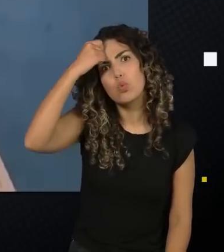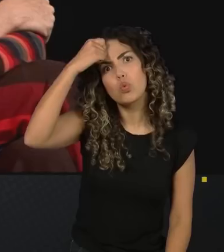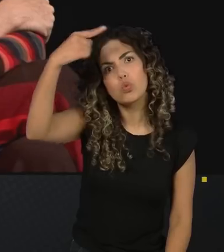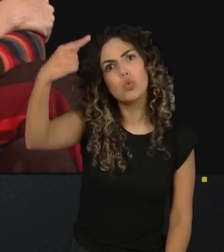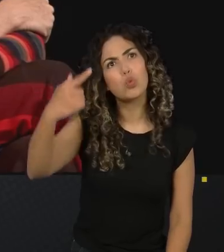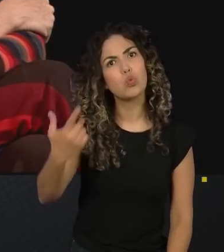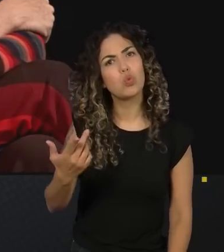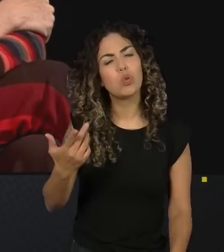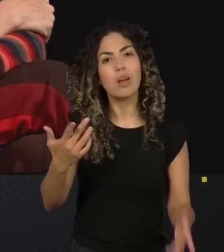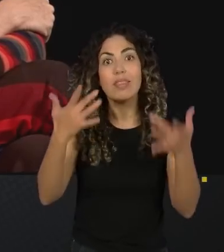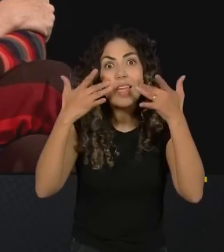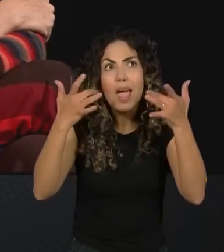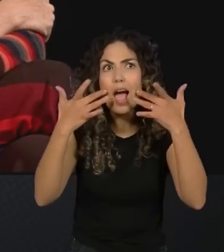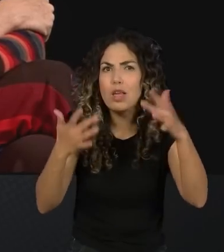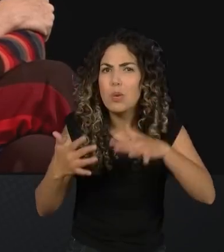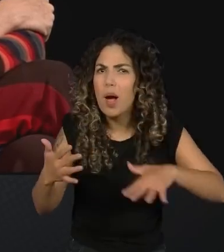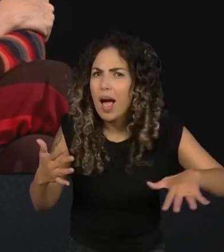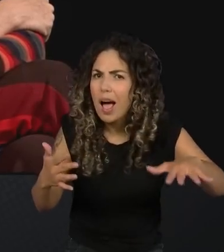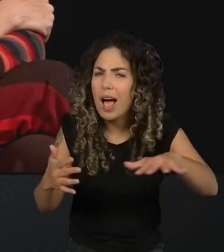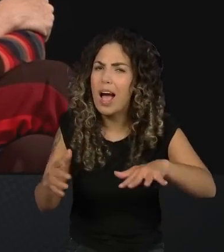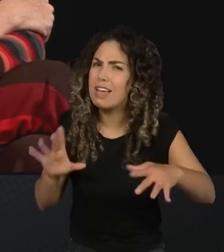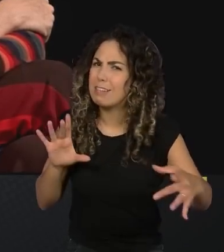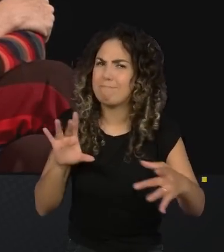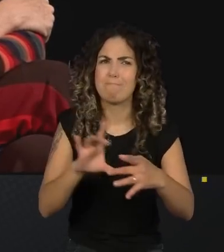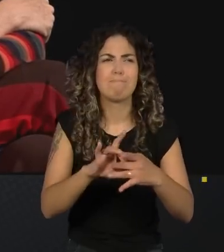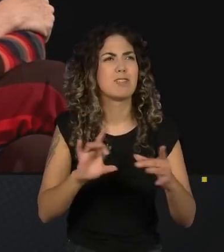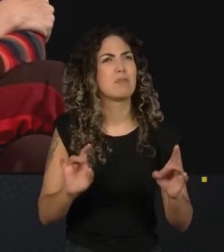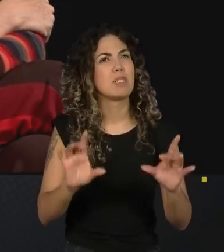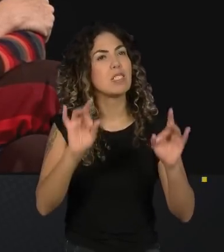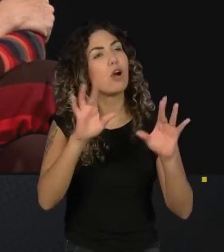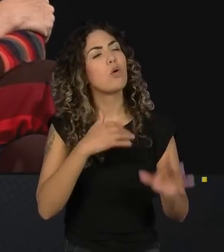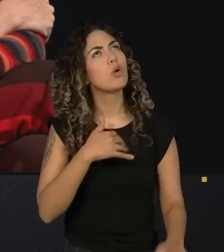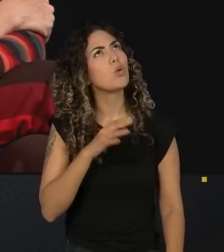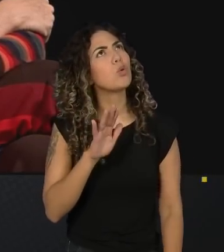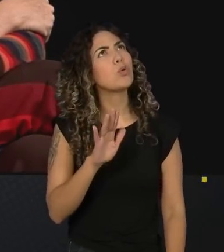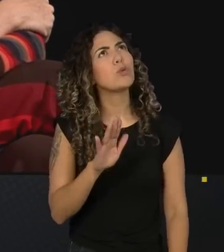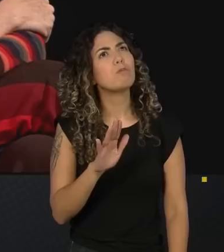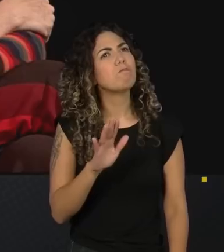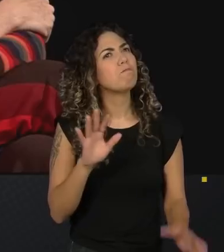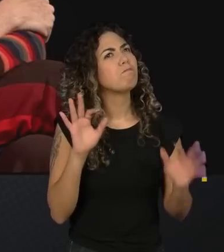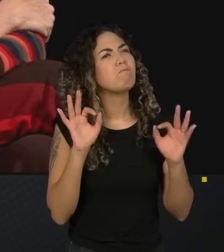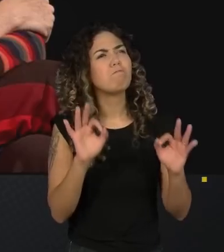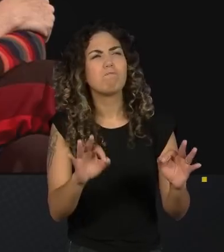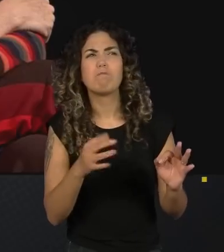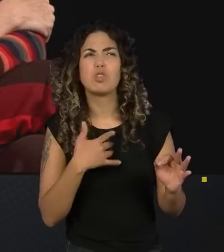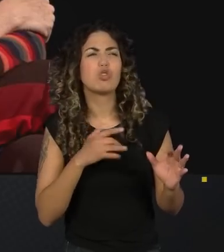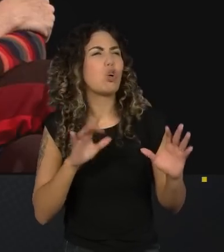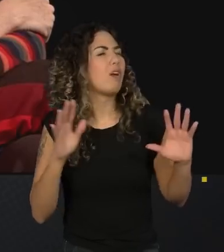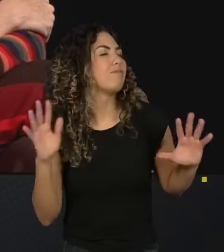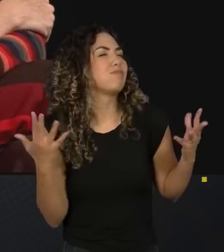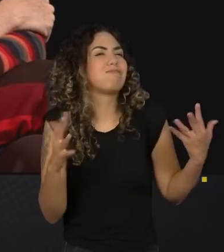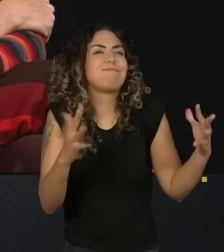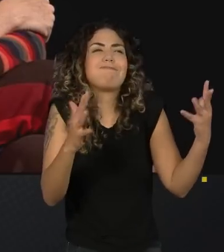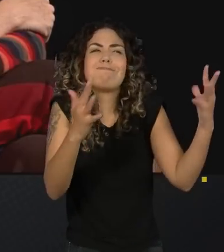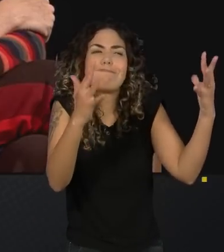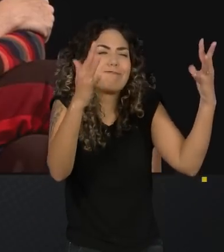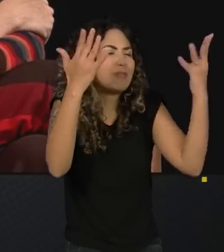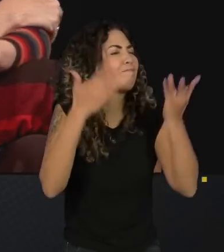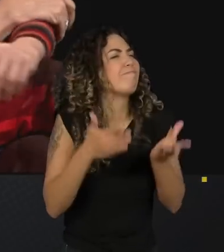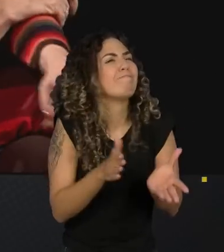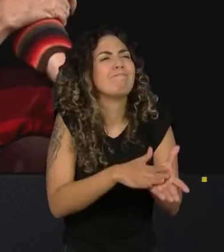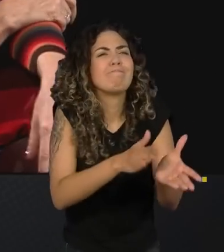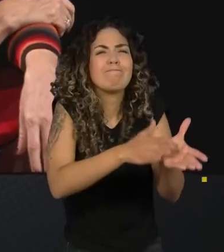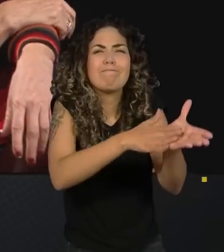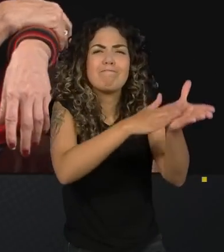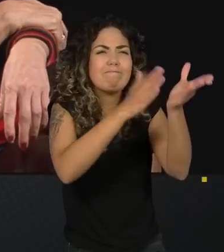nossa, que é o teatro. Eu só tenho os maiores elogios e agradecimentos